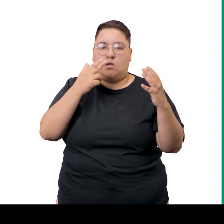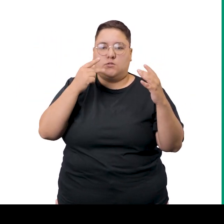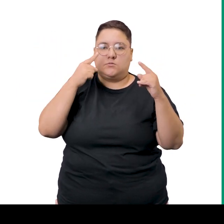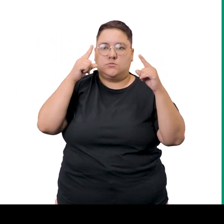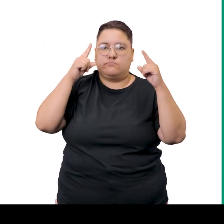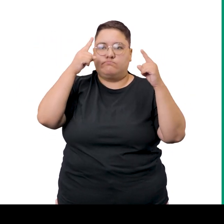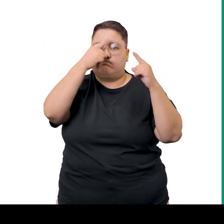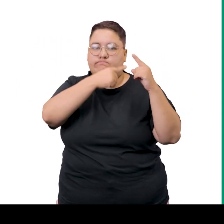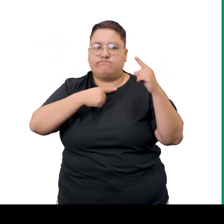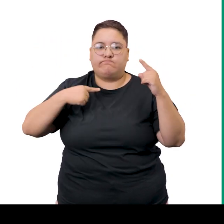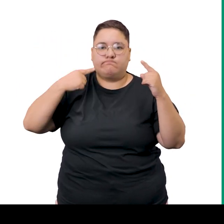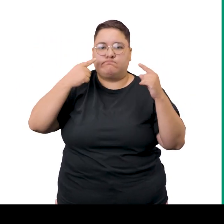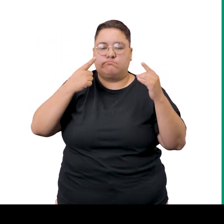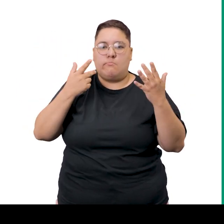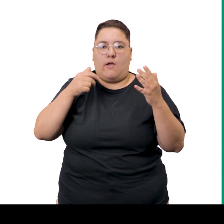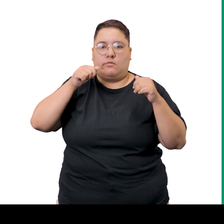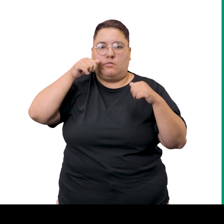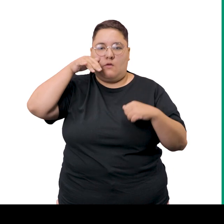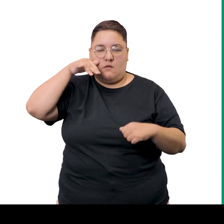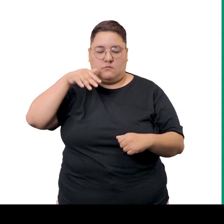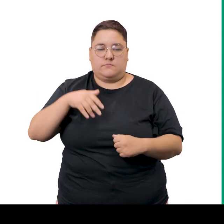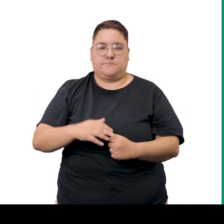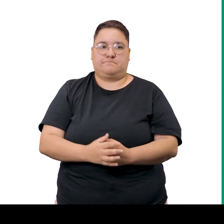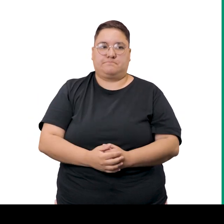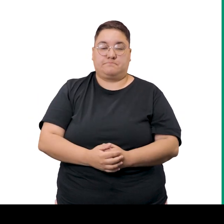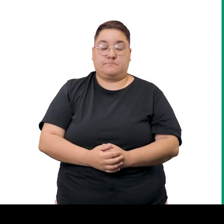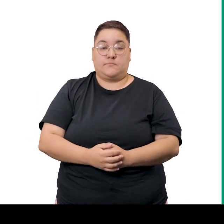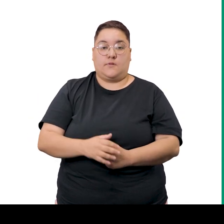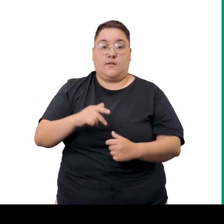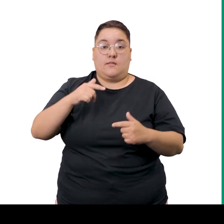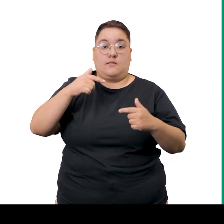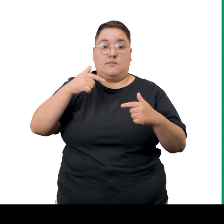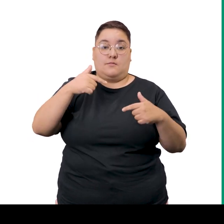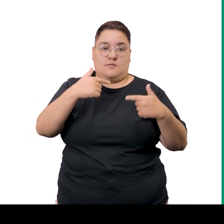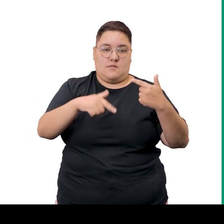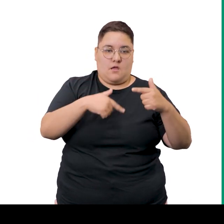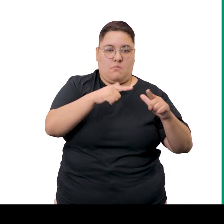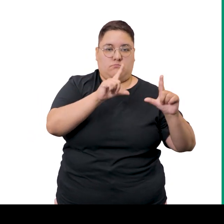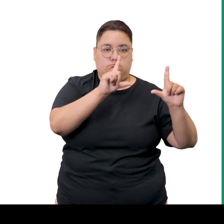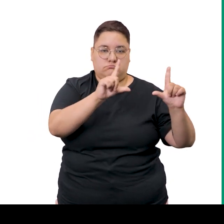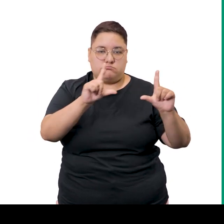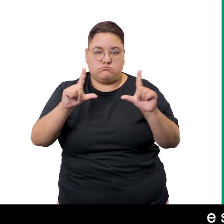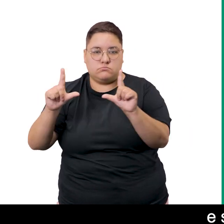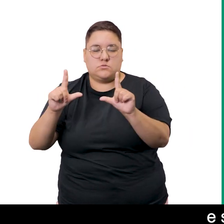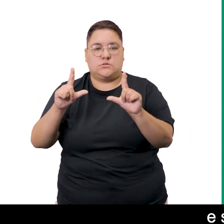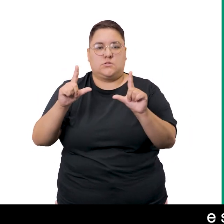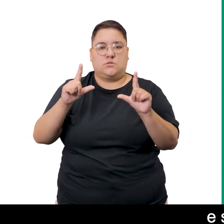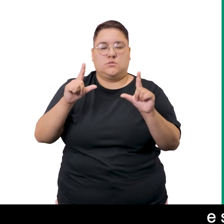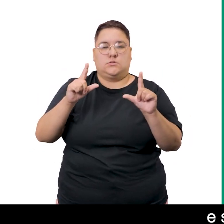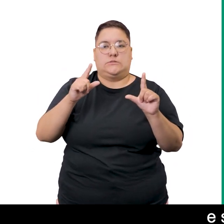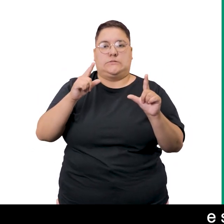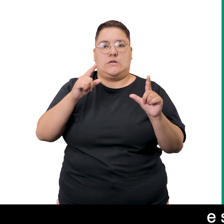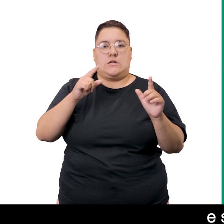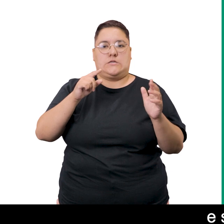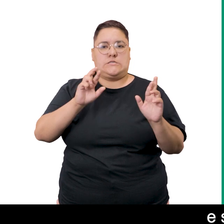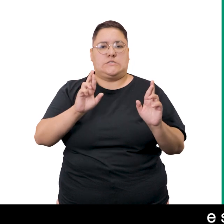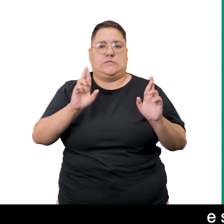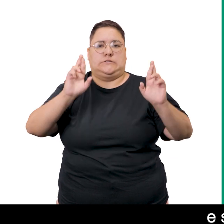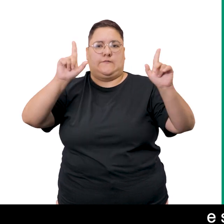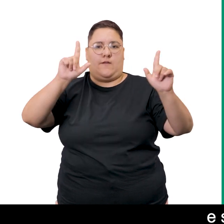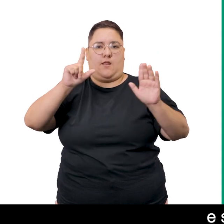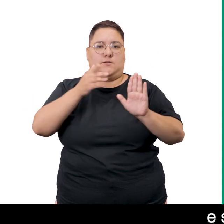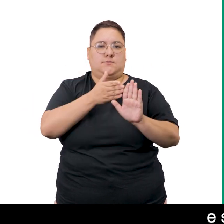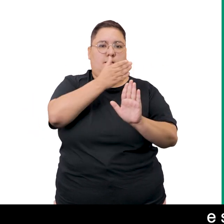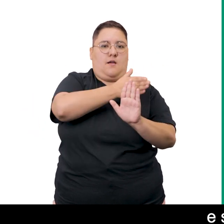e olhares das figuras. Os trabalhos dessa série são mais sóbrios, alegóricos e simbólicos do que os